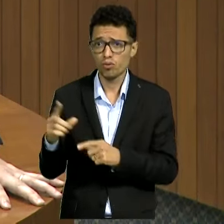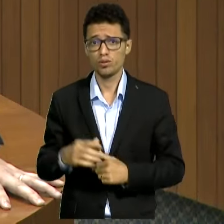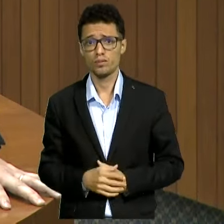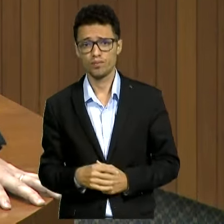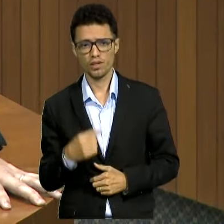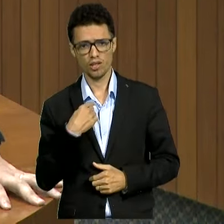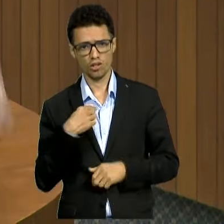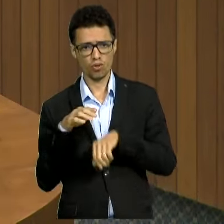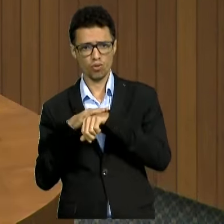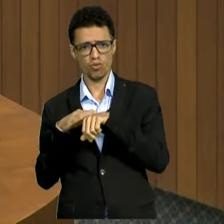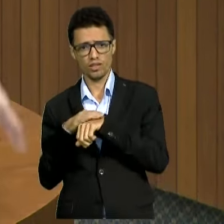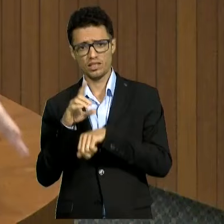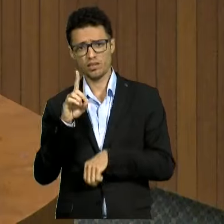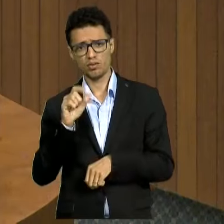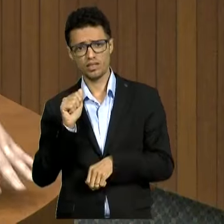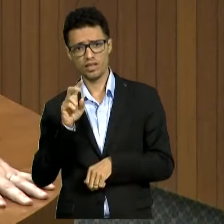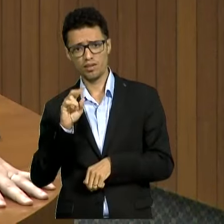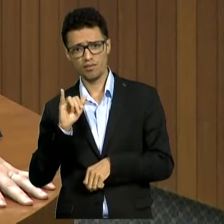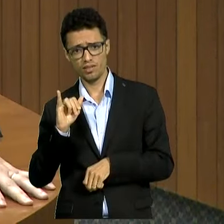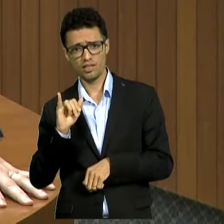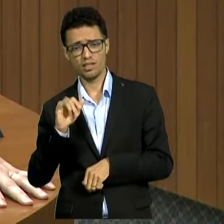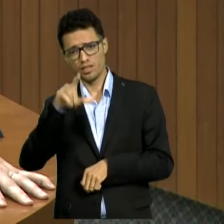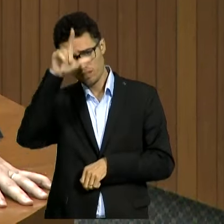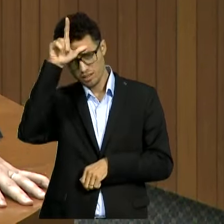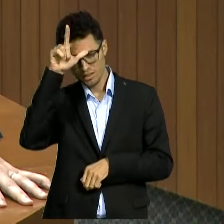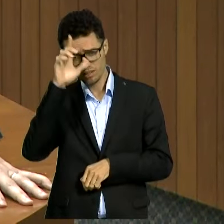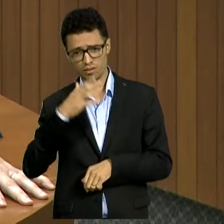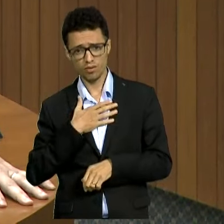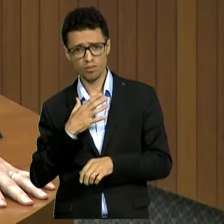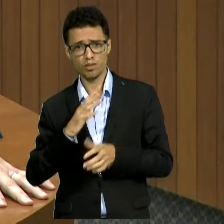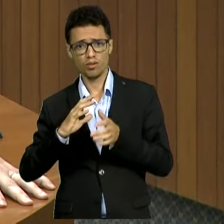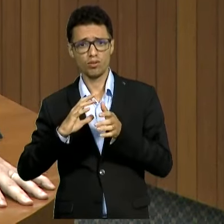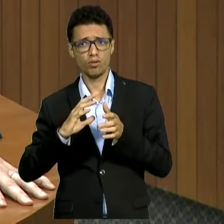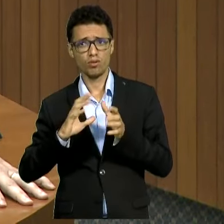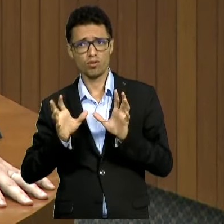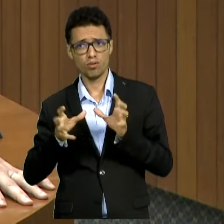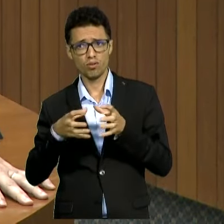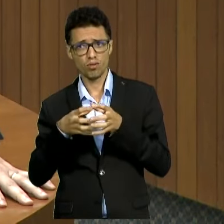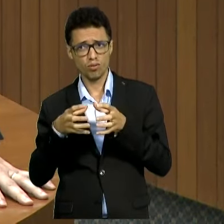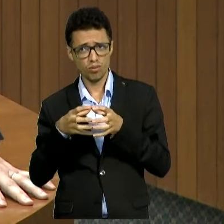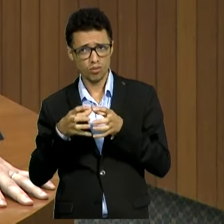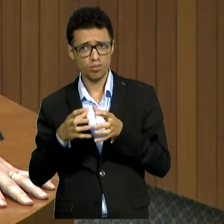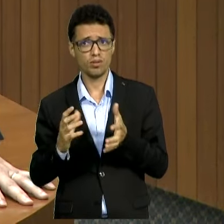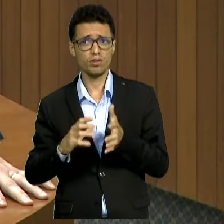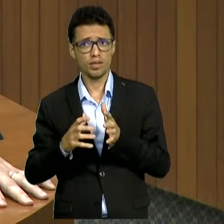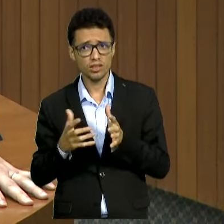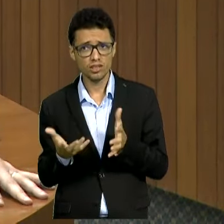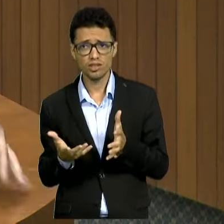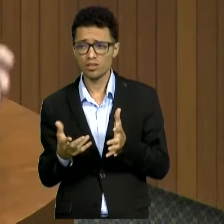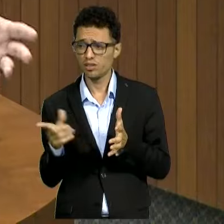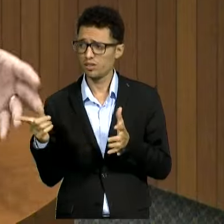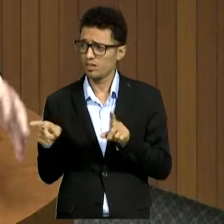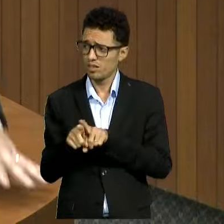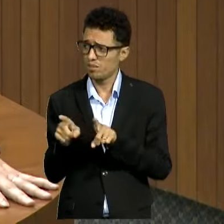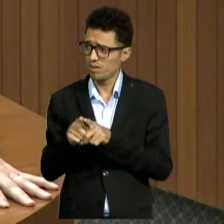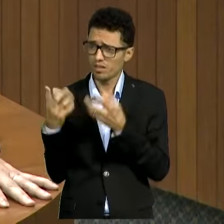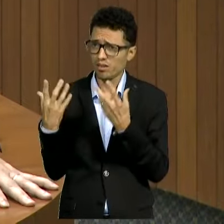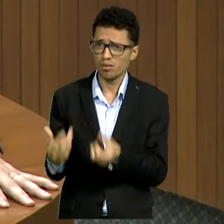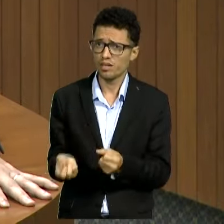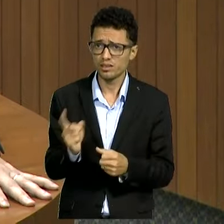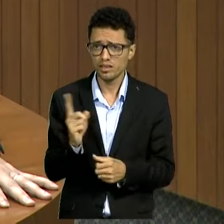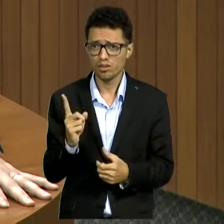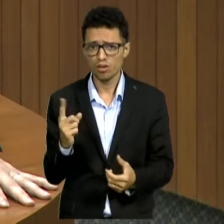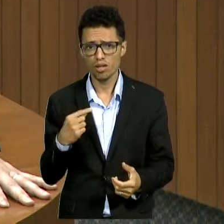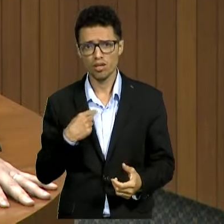bloco, o deputado Davi Brandão, também orientará de forma contrária ao meu requerimento. E aí me causa espanto.